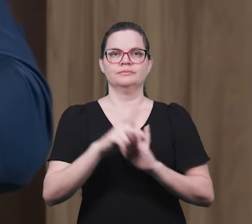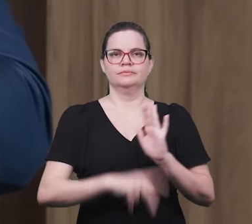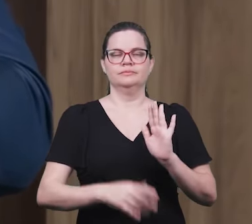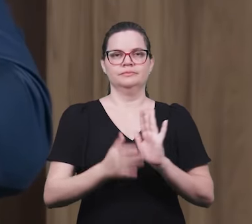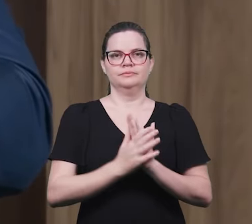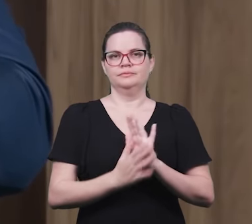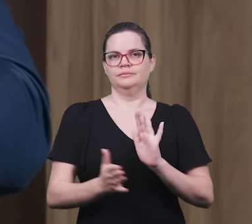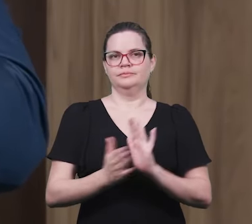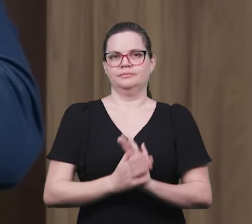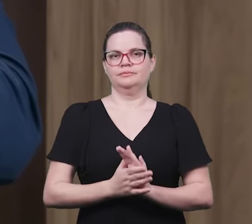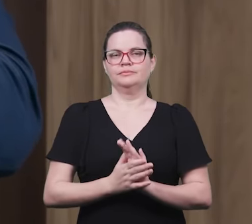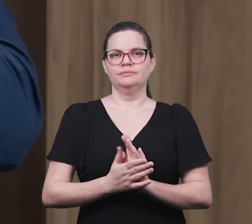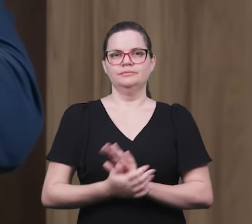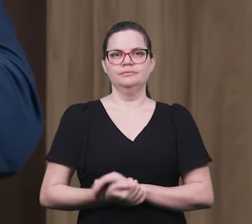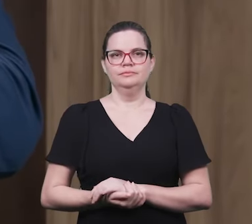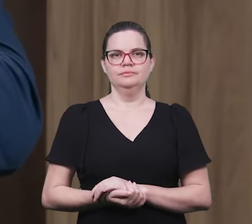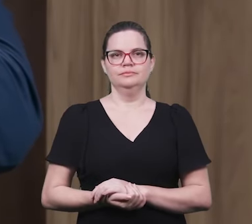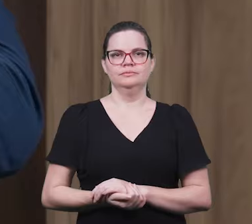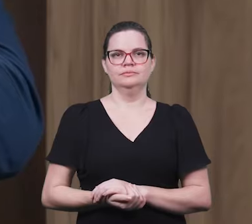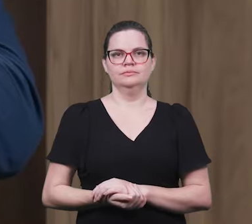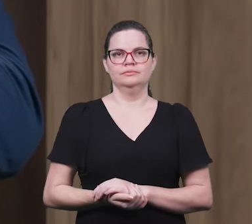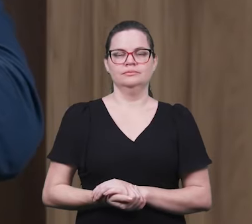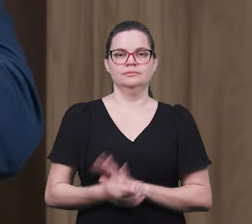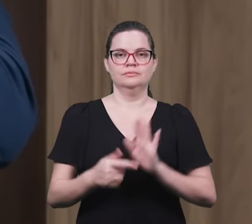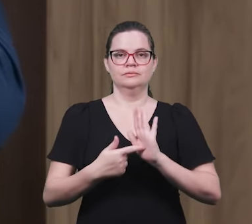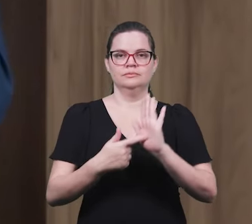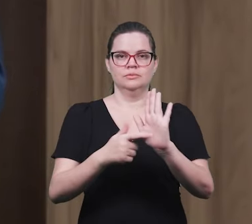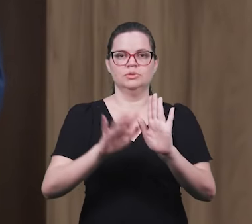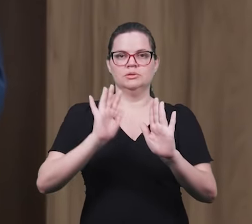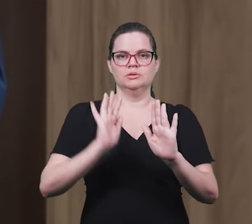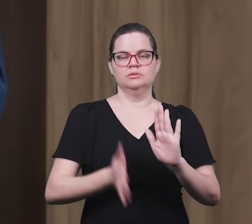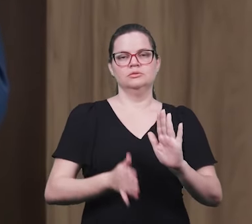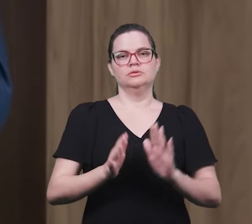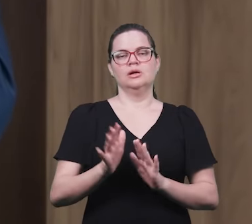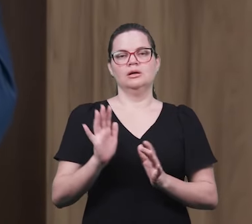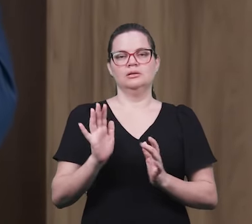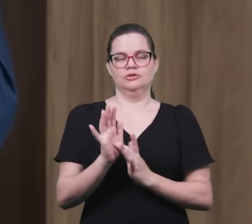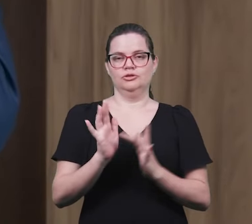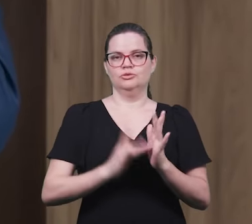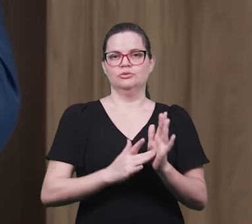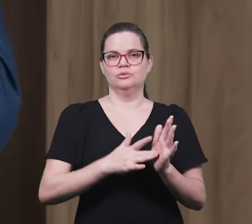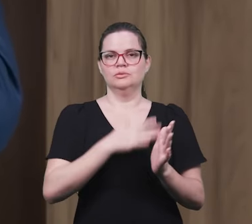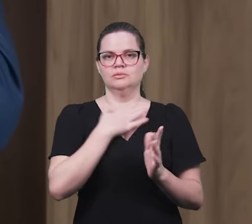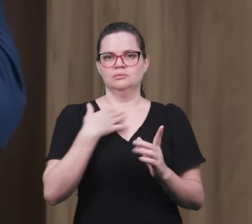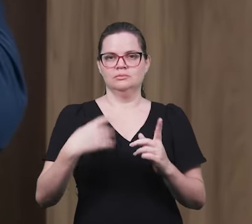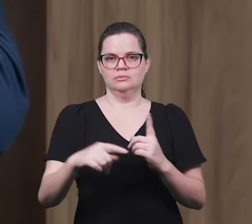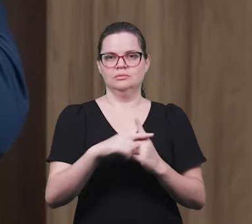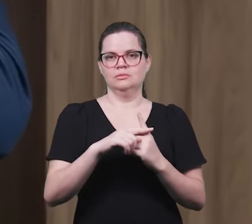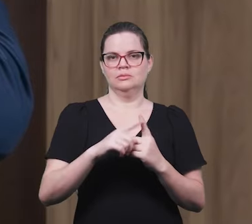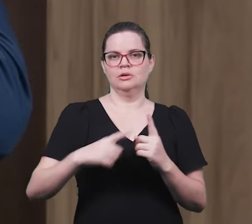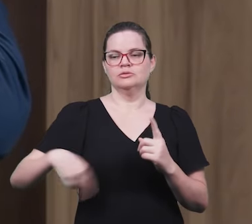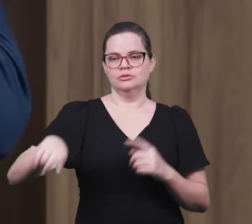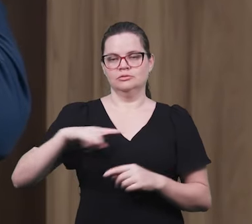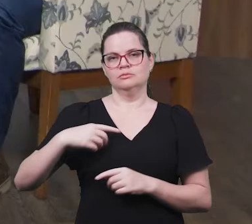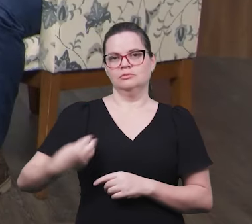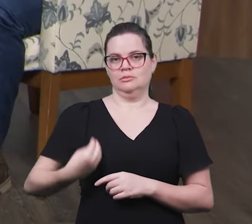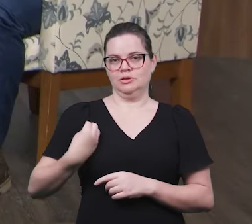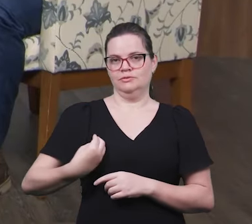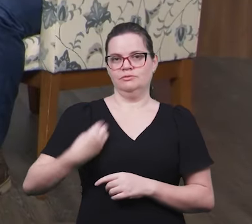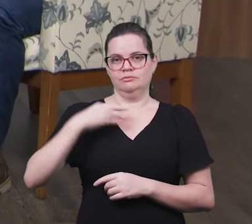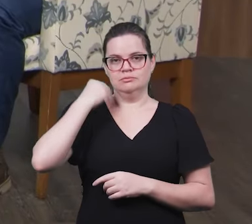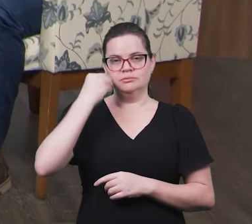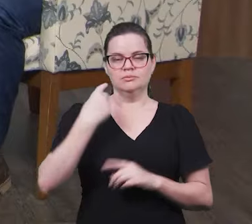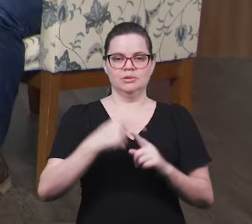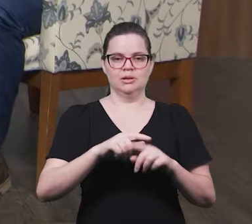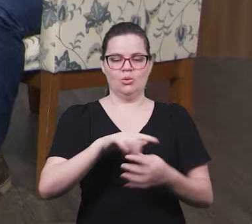que estava ali como sombra, prefigurando isso que hoje nós vivemos. O mundo Exato, o mundo é